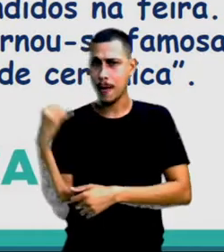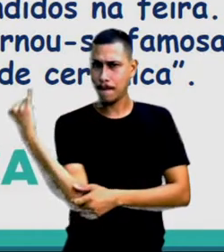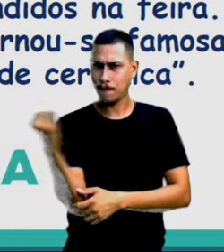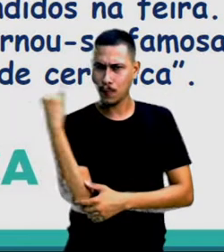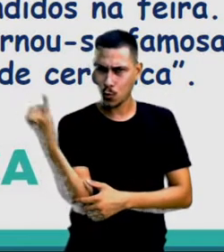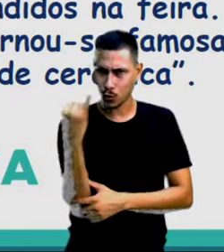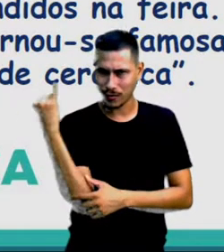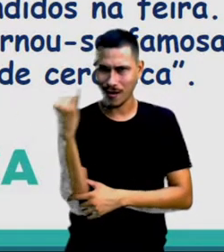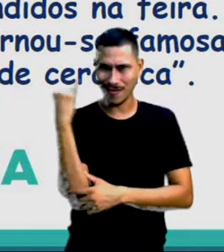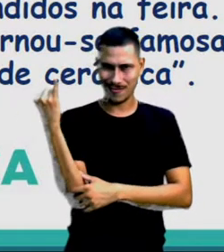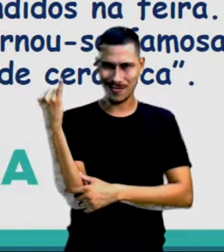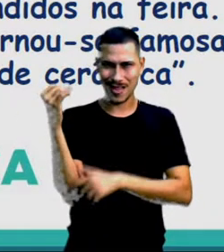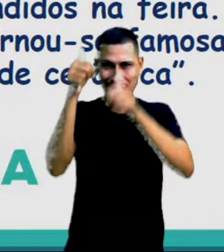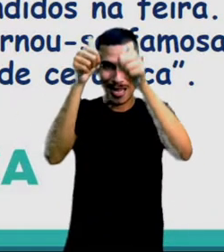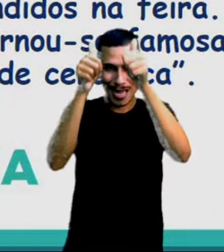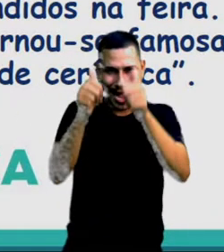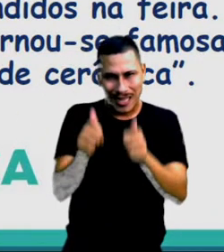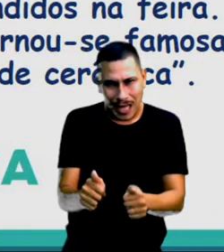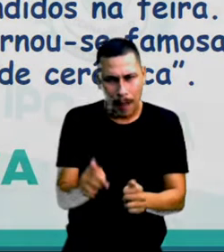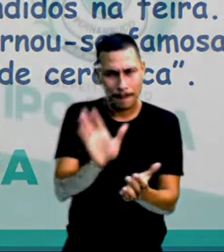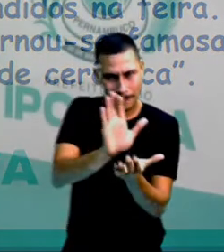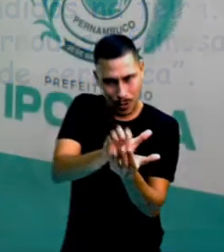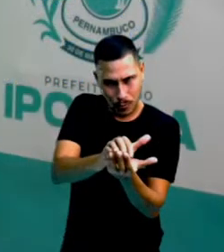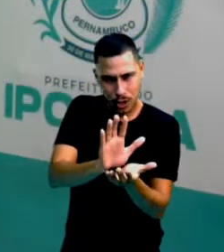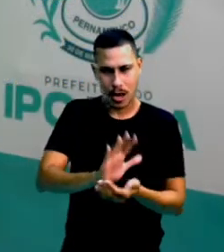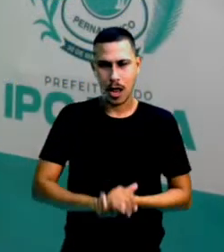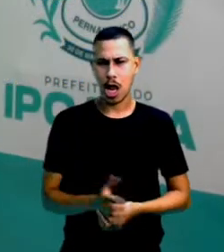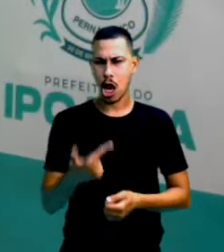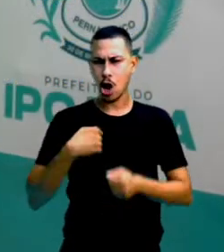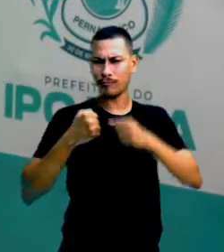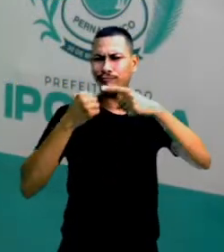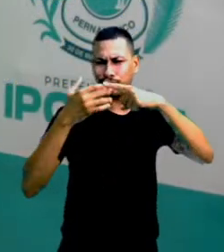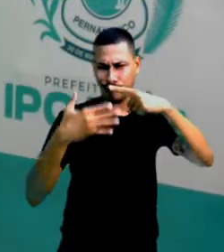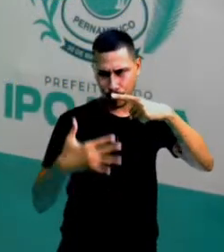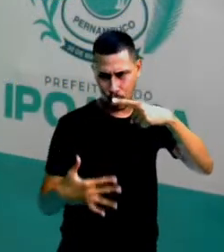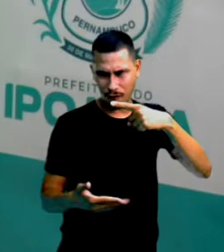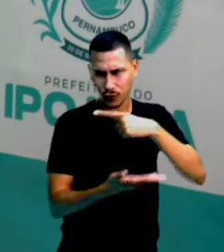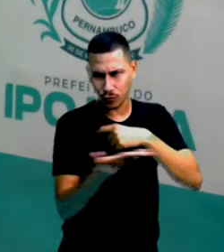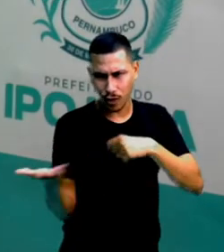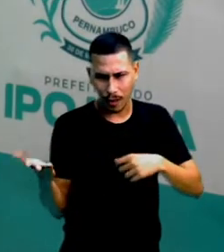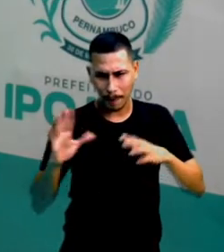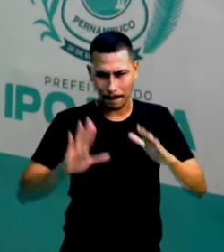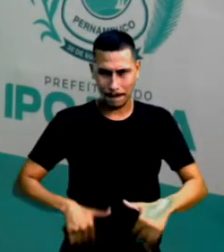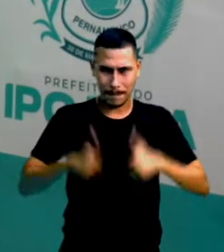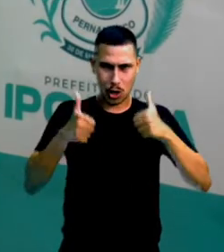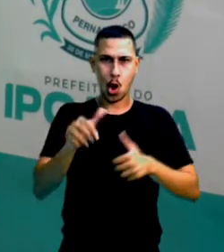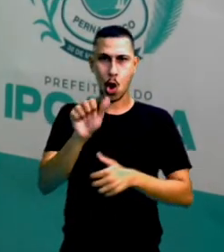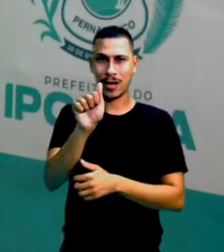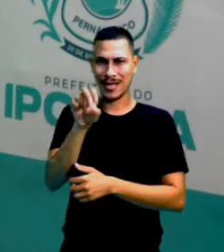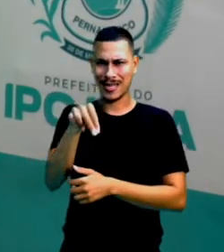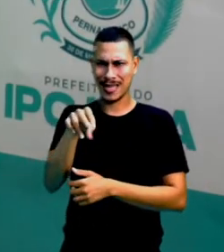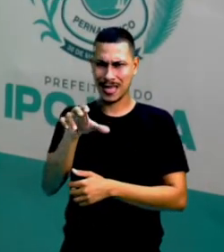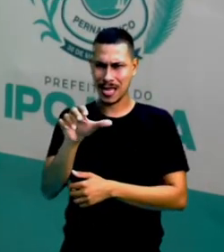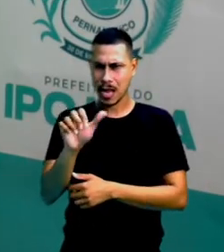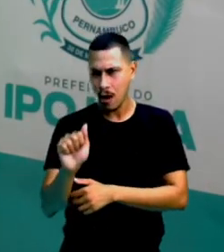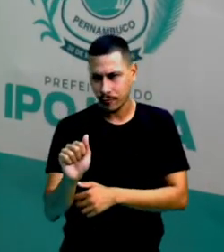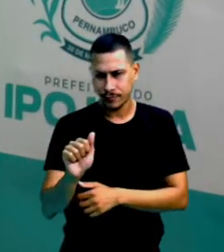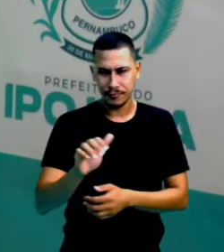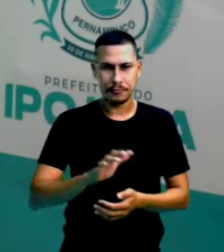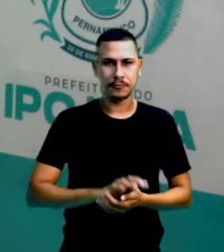ceramista pernambucana. Eu não vou ler tudo isso, não. Eu vou explicar para vocês, na verdade, tá bom? Ana,